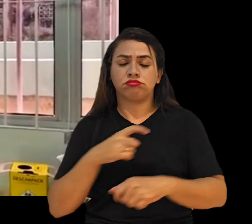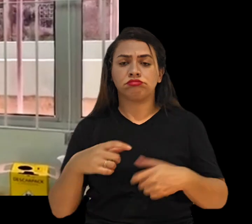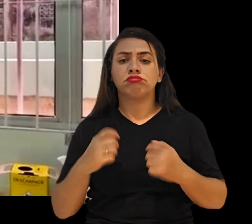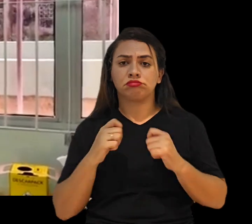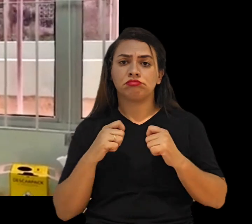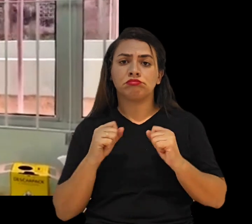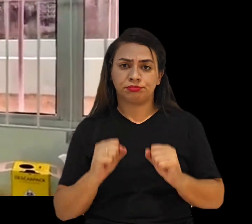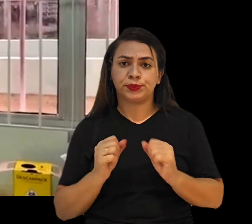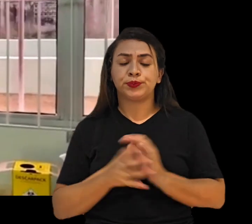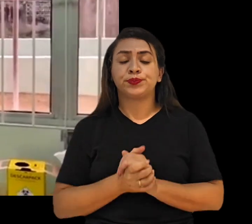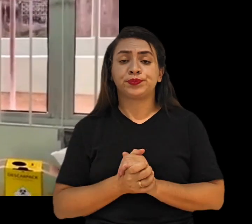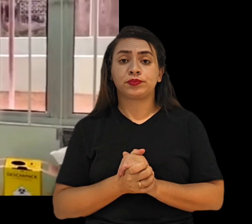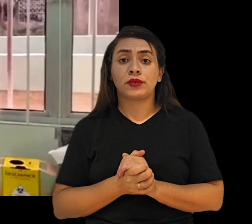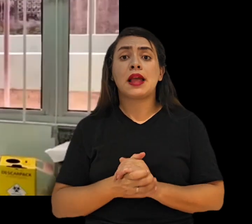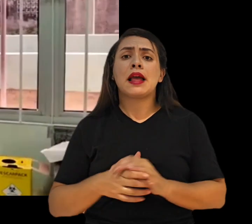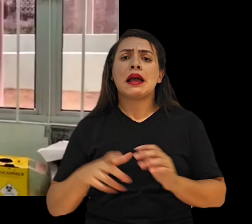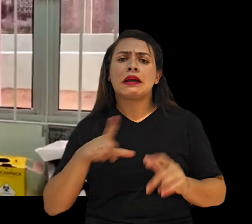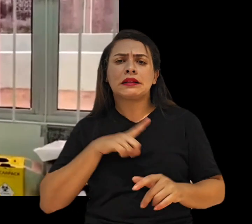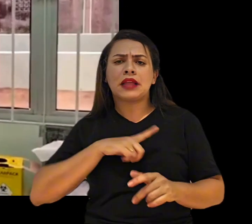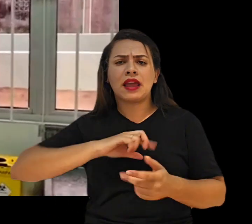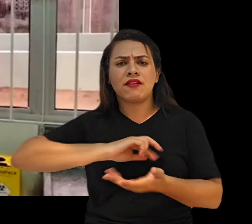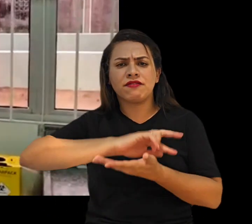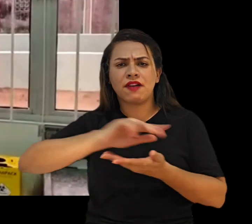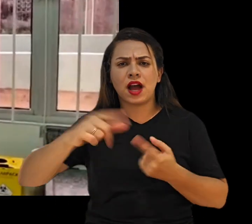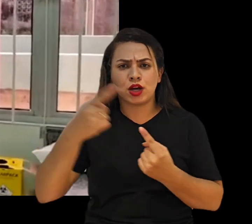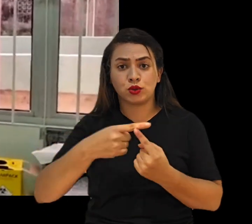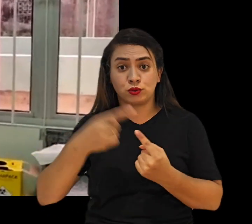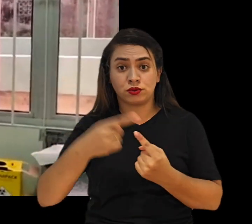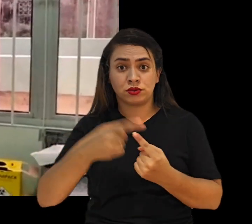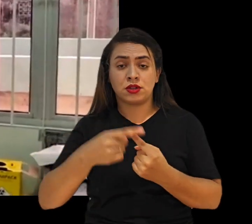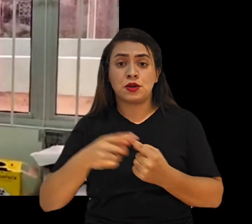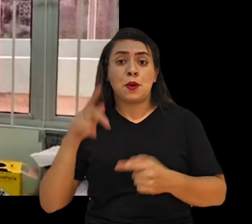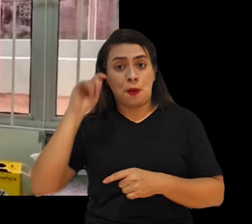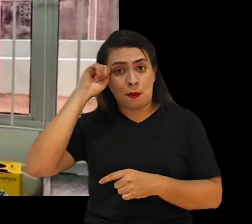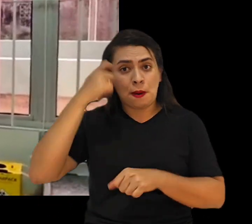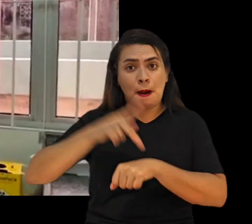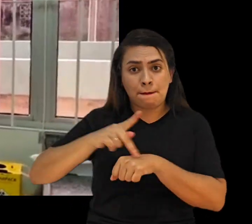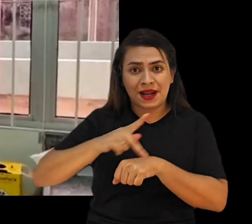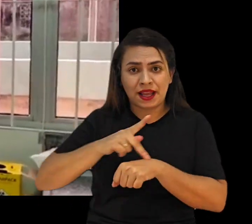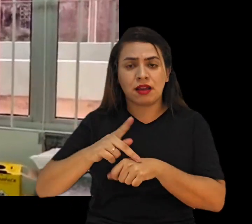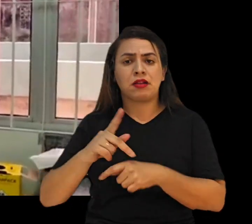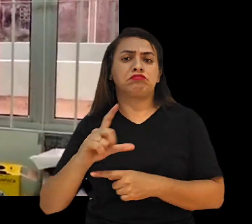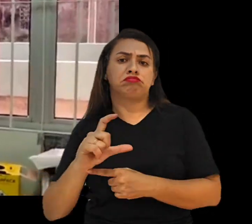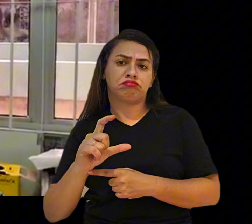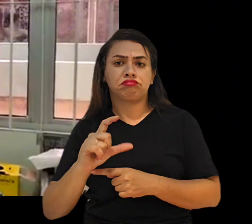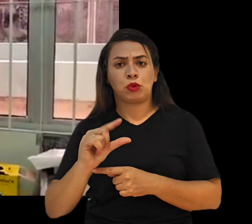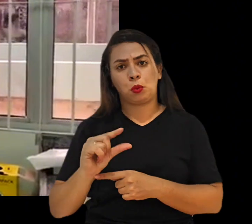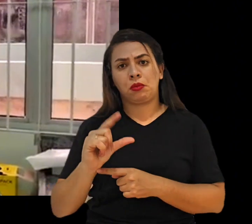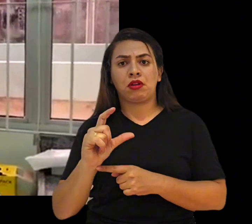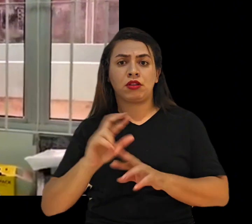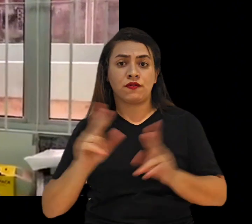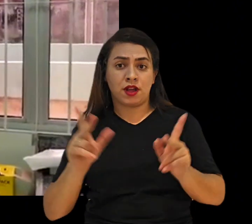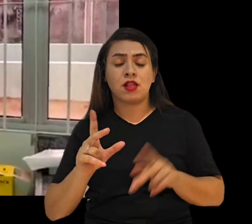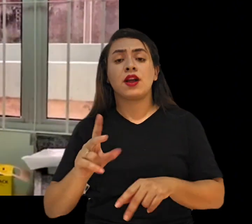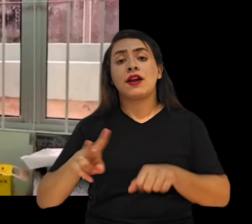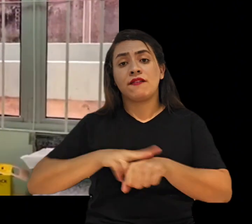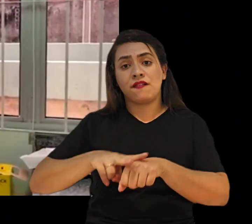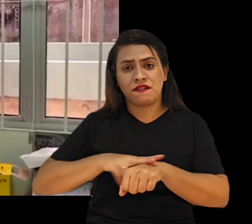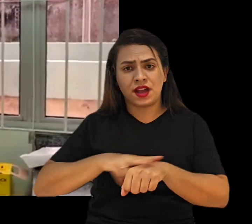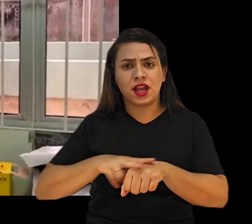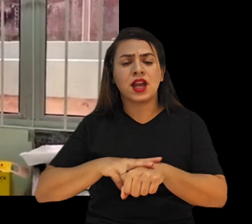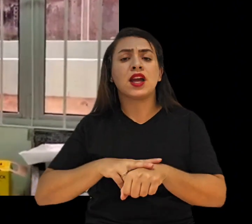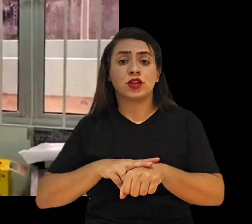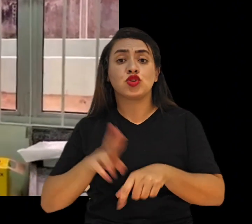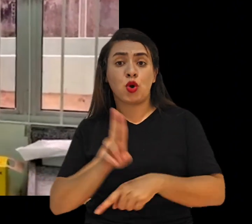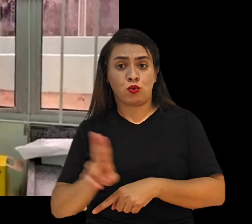tem uma calibragem diferente das outras. Tem a verde, que é a mais comum de usar, que vem mais rápido o sangue, que ela é mais